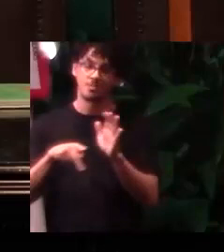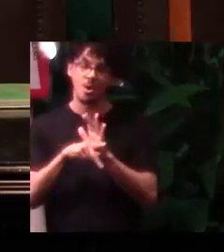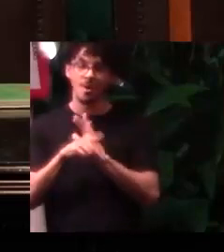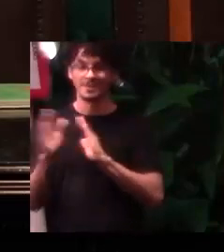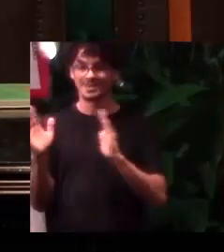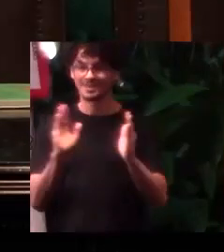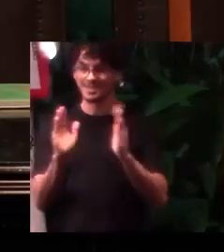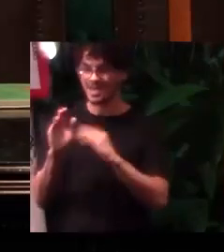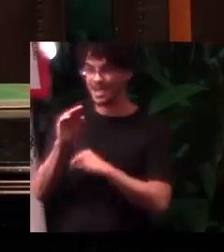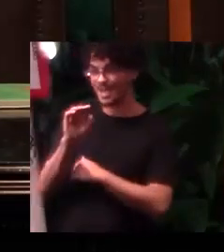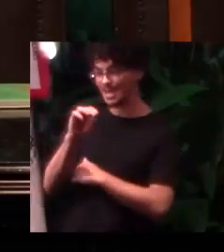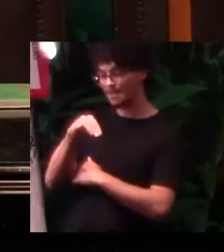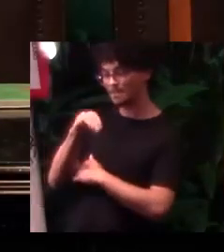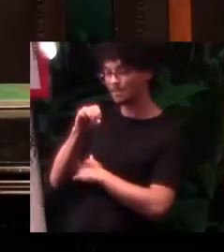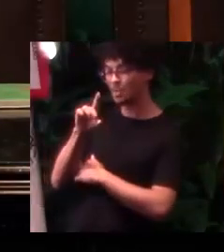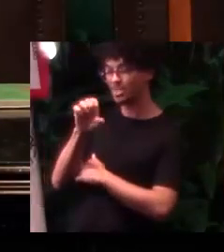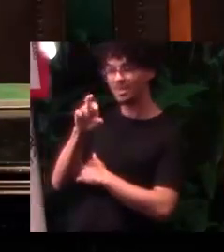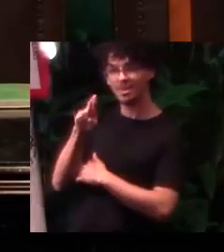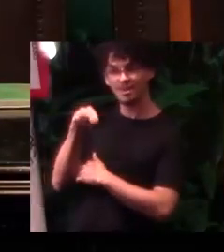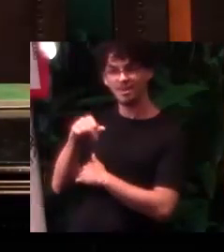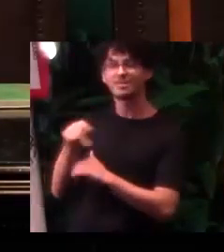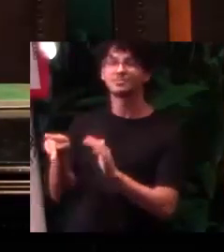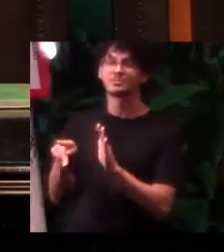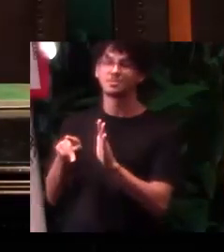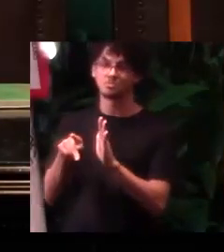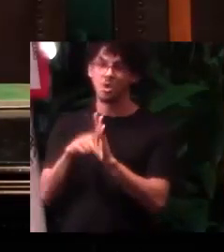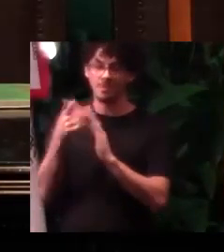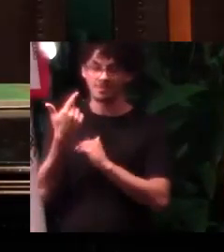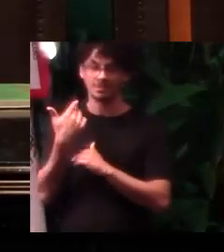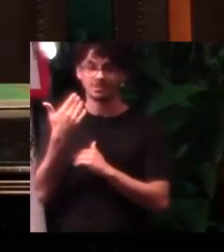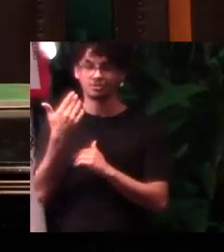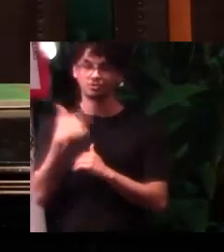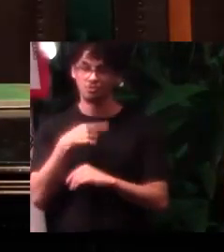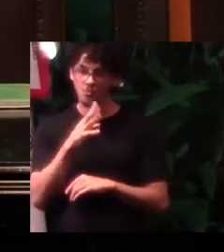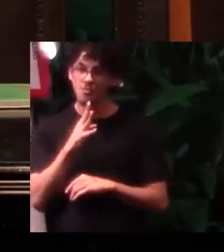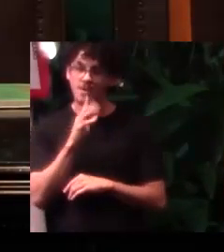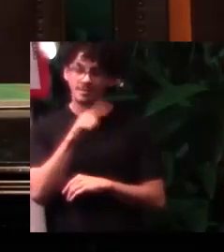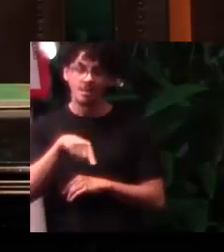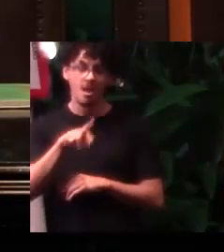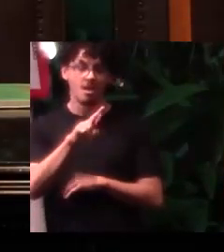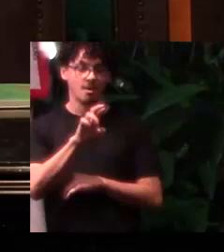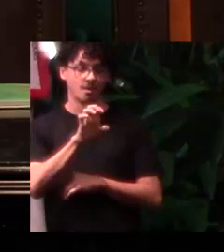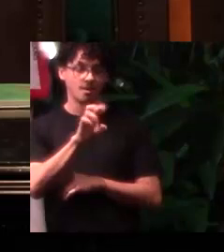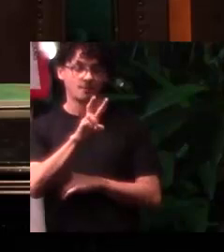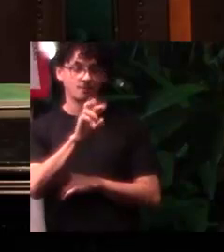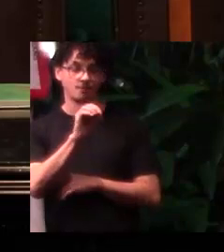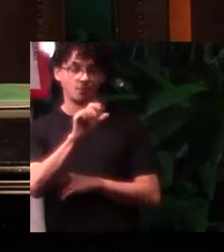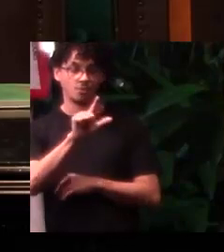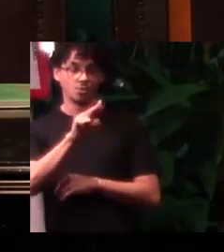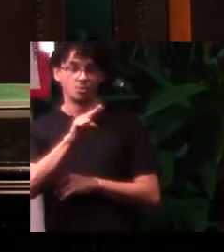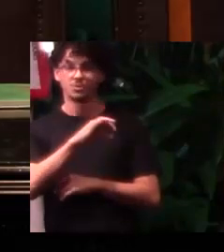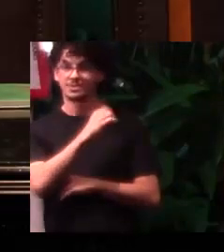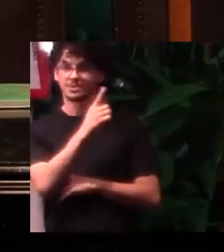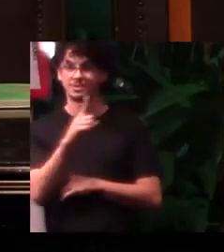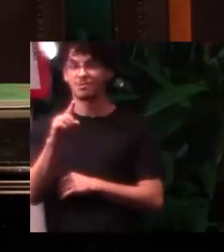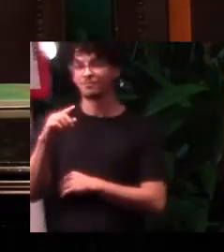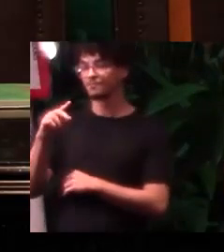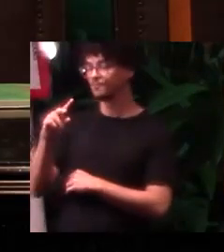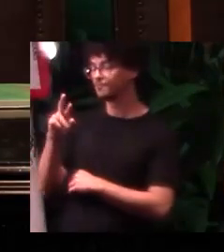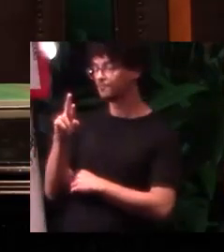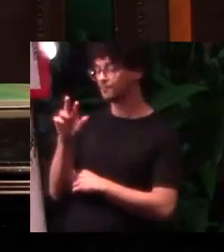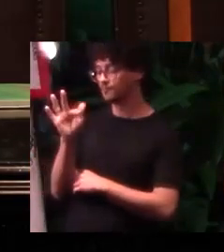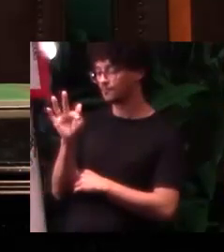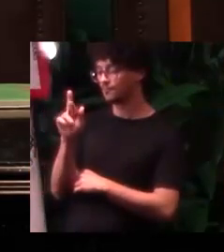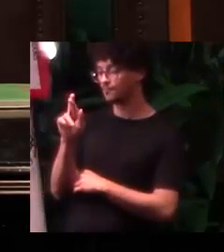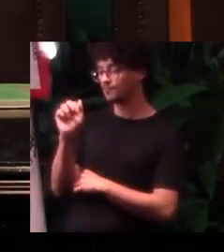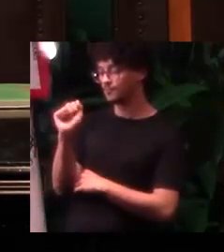moderna, das quais se destaca a Revolução Francesa e norte-americana. Qual é uma das grandes pretensões? É você desvincular